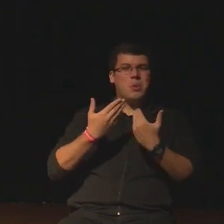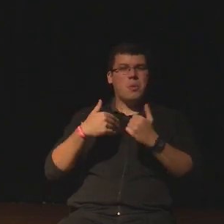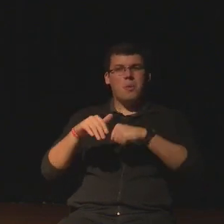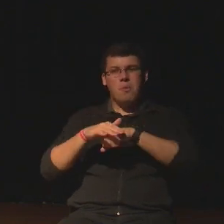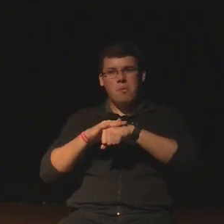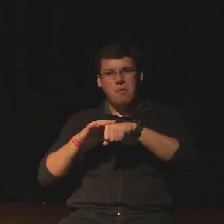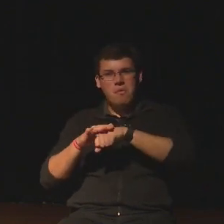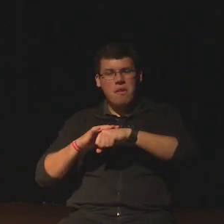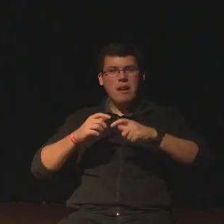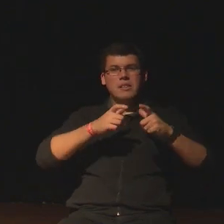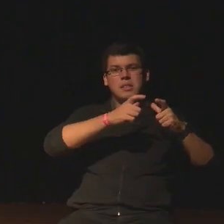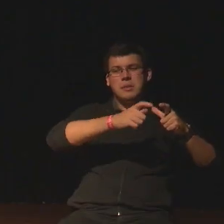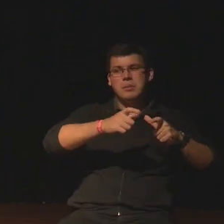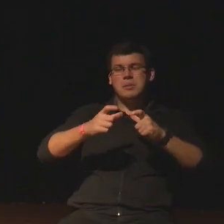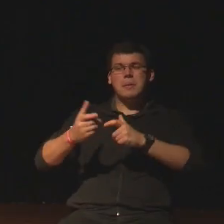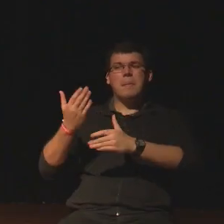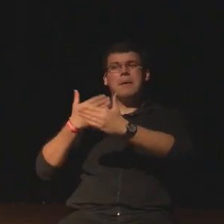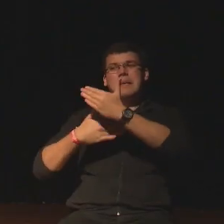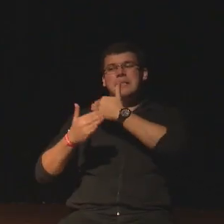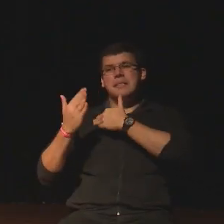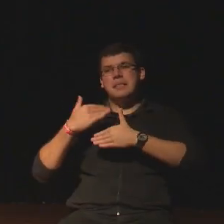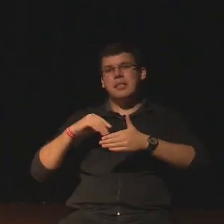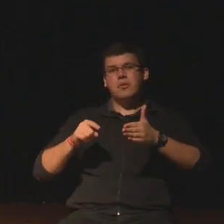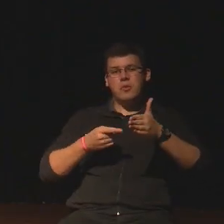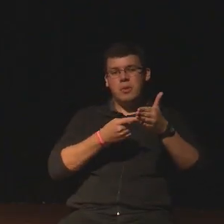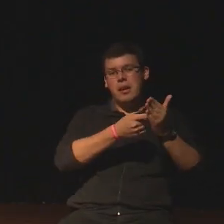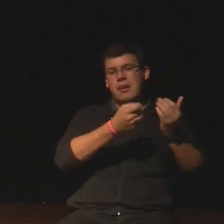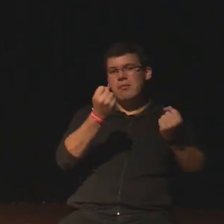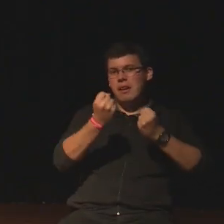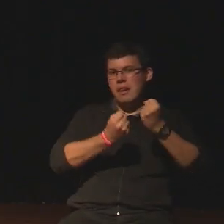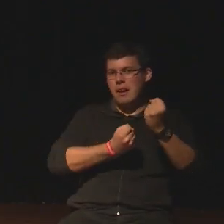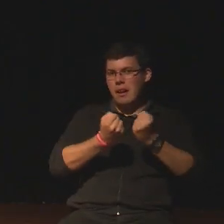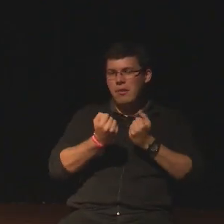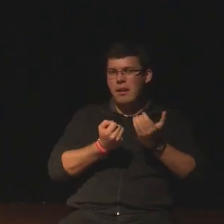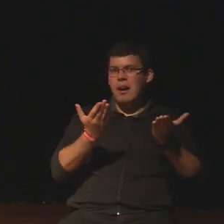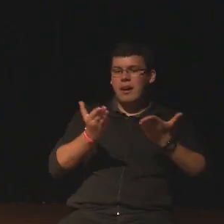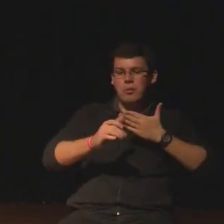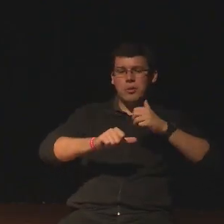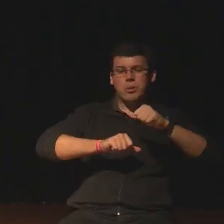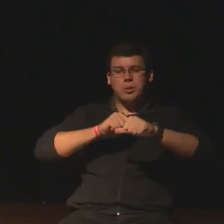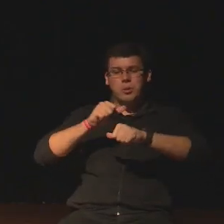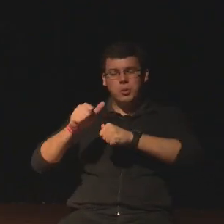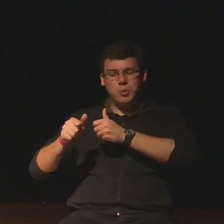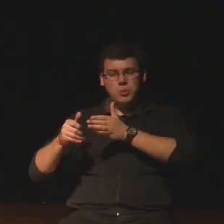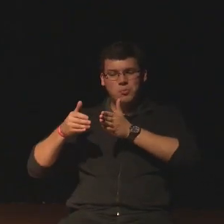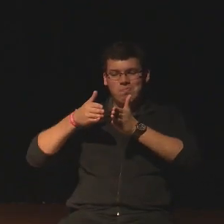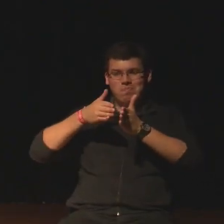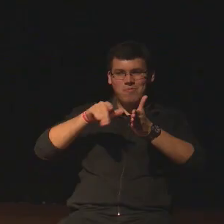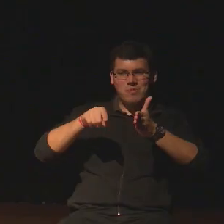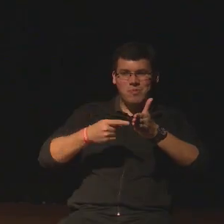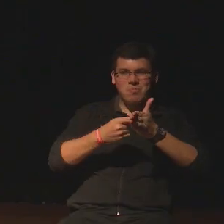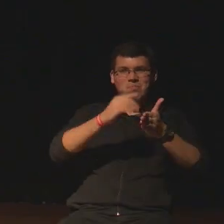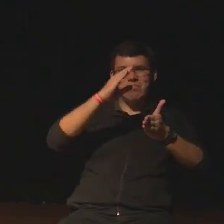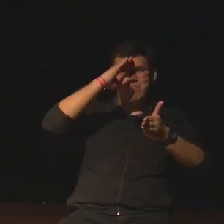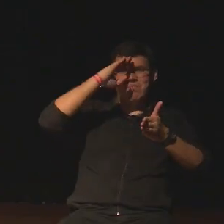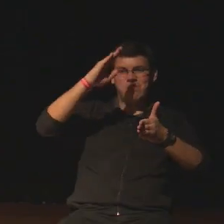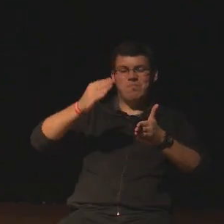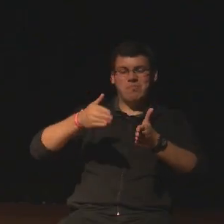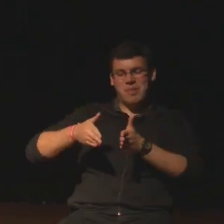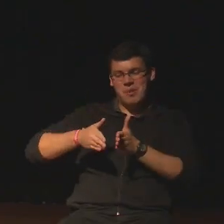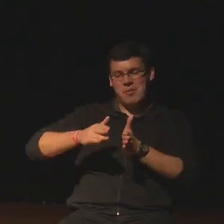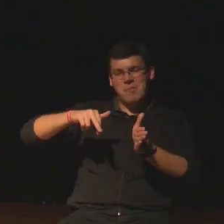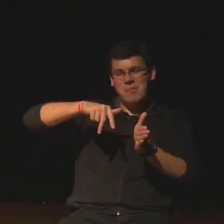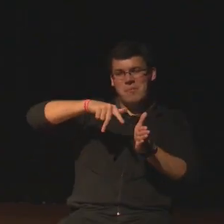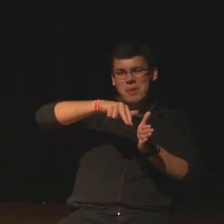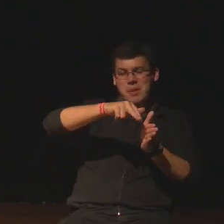espaços que anteriormente eram voltados ao carro, serem voltados mais ao pedestre, que geralmente, que para além de ser o